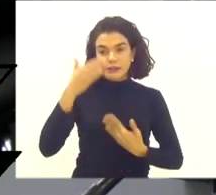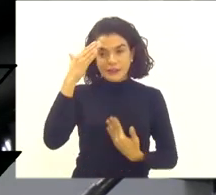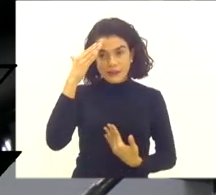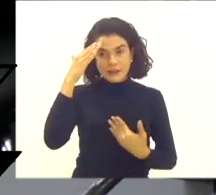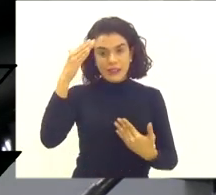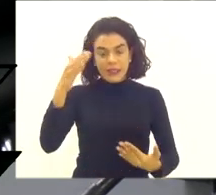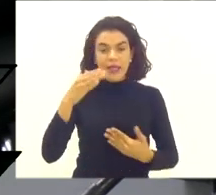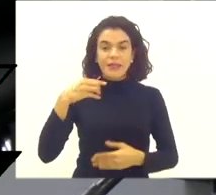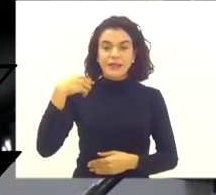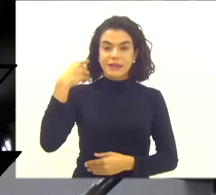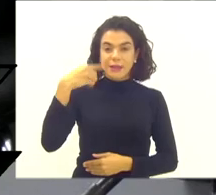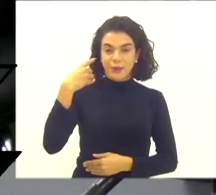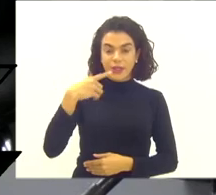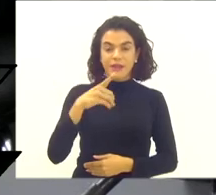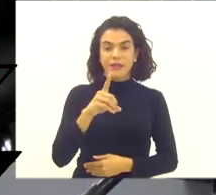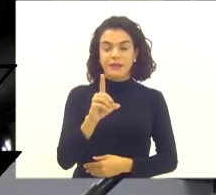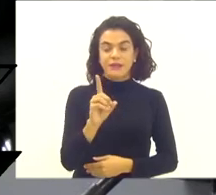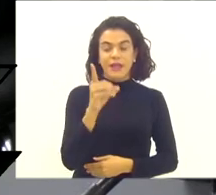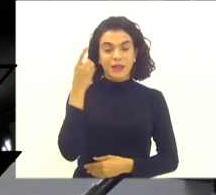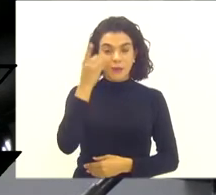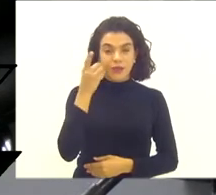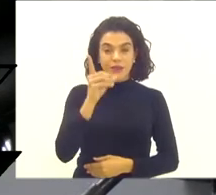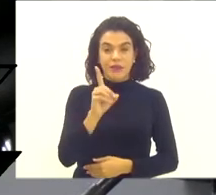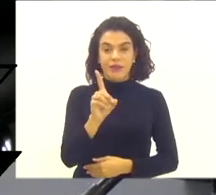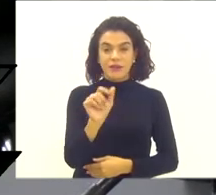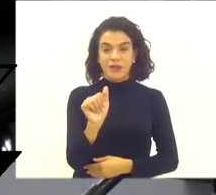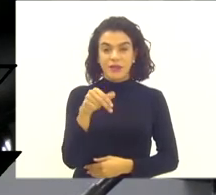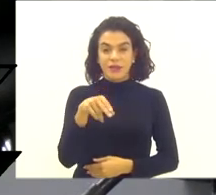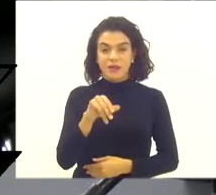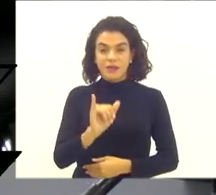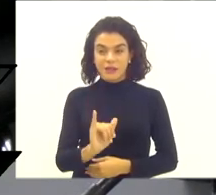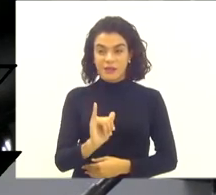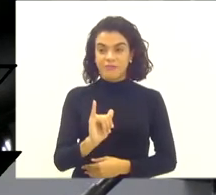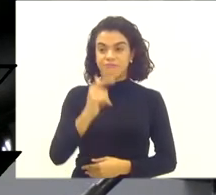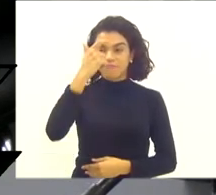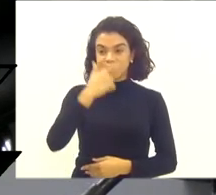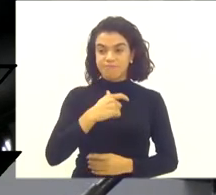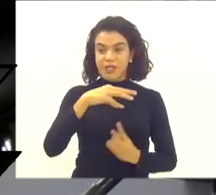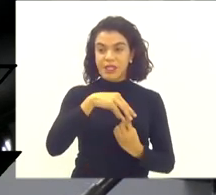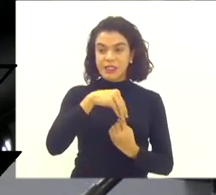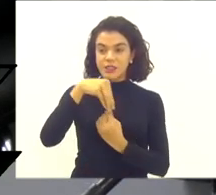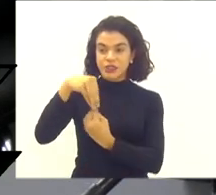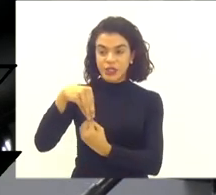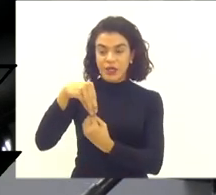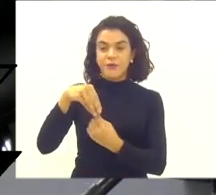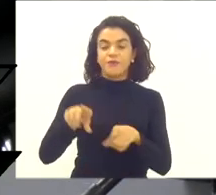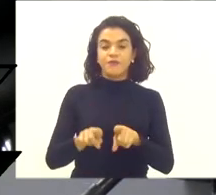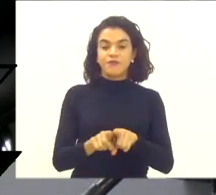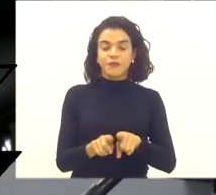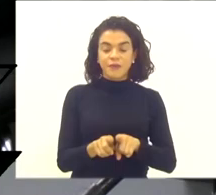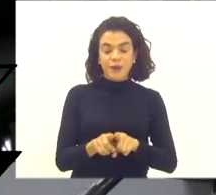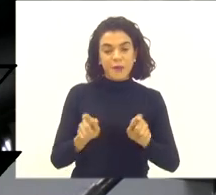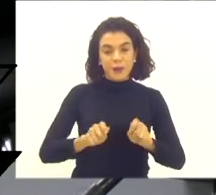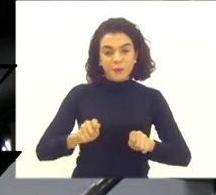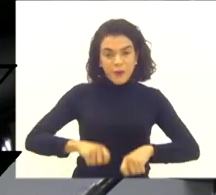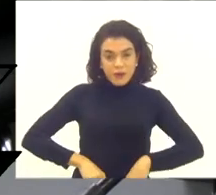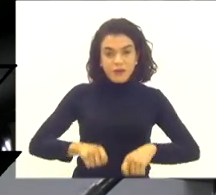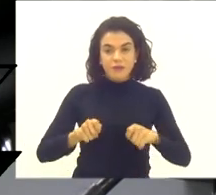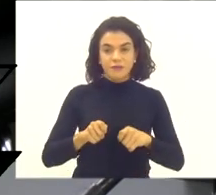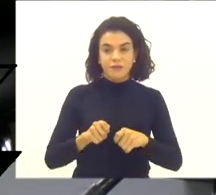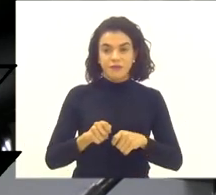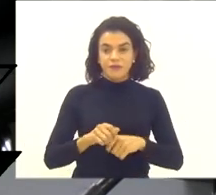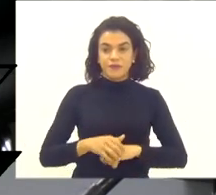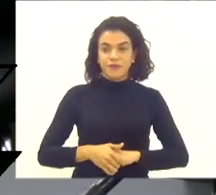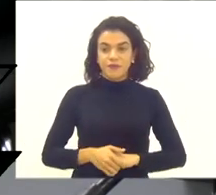a deputada Dani Monteiro pelo convite pela indicação e pela possibilidade da code